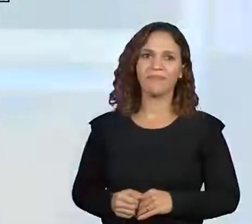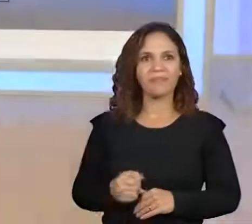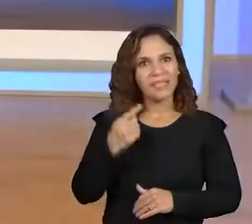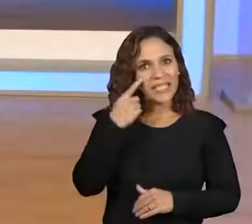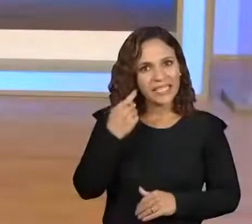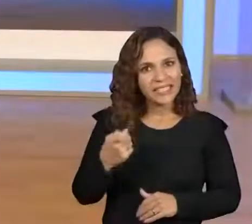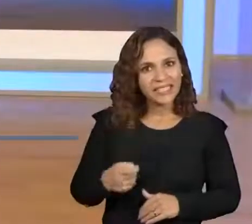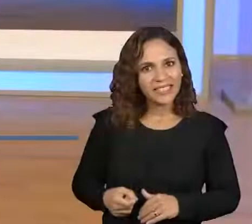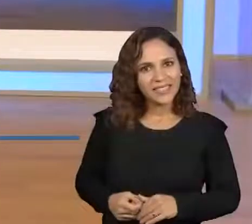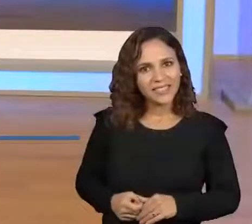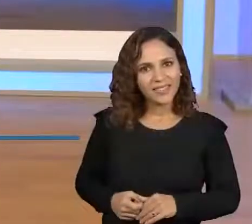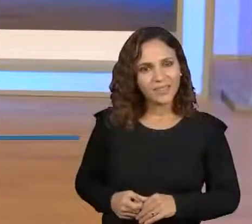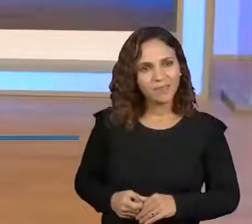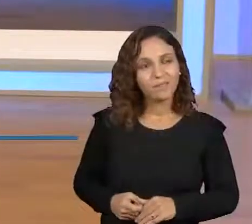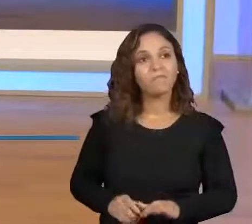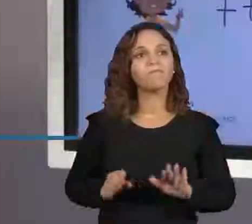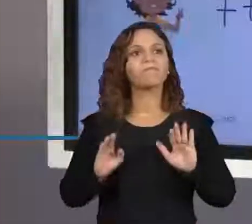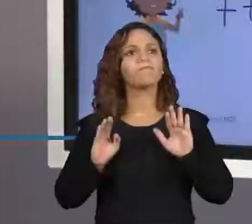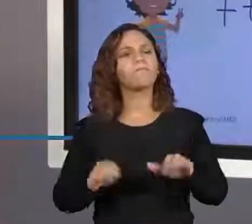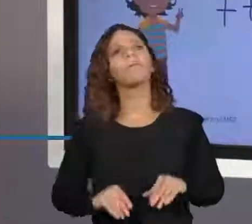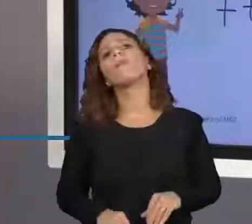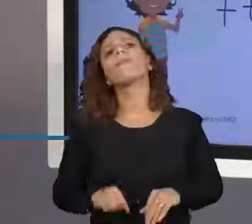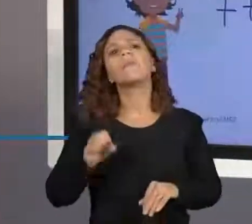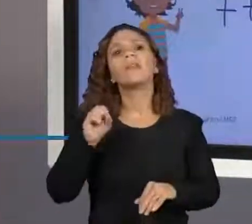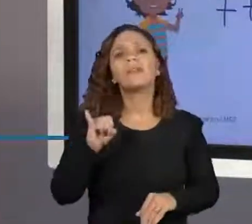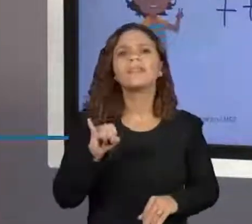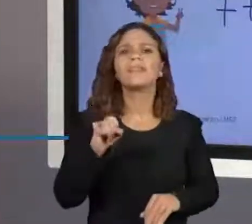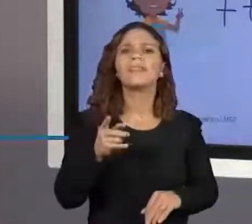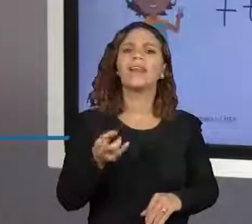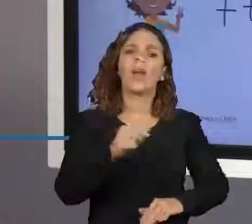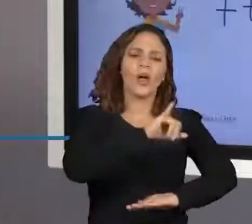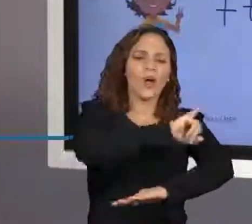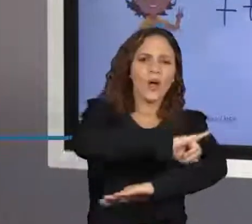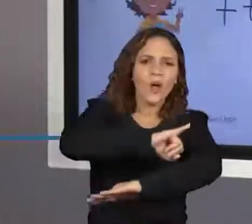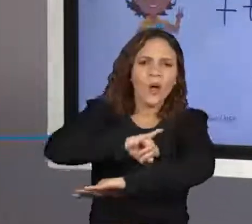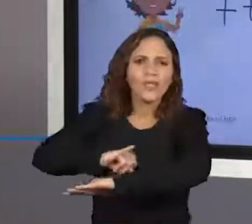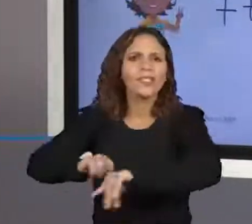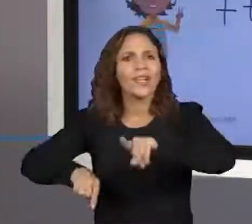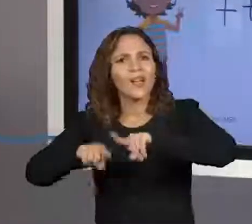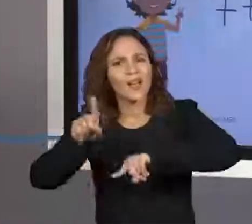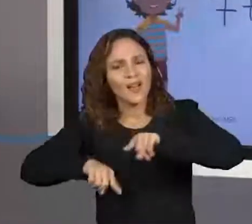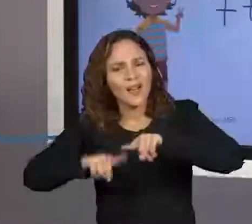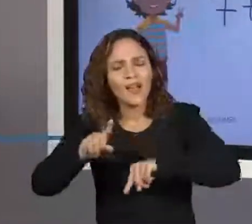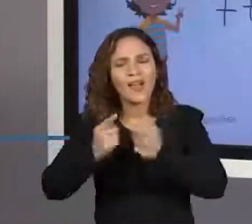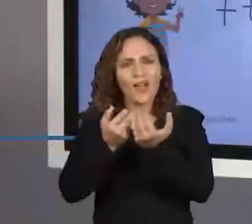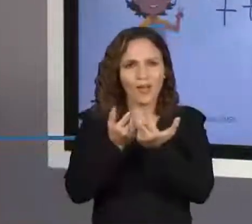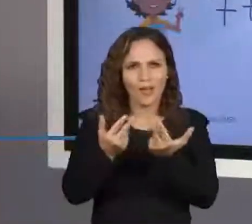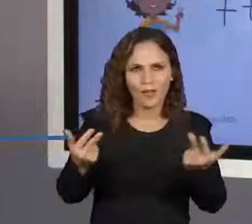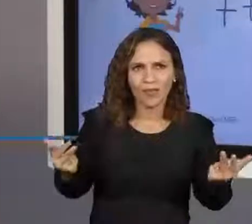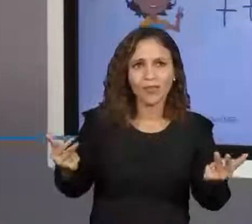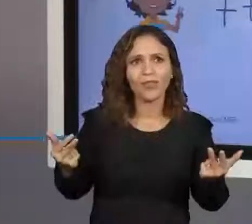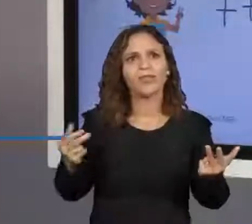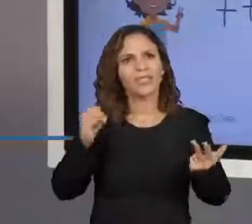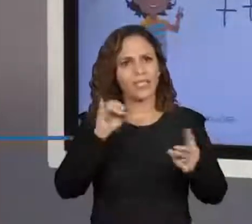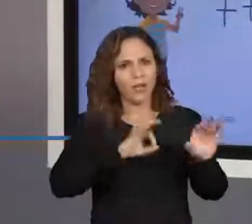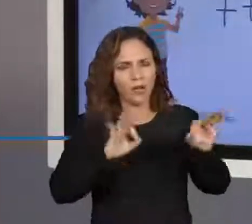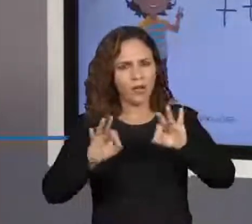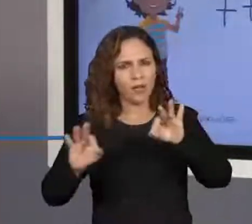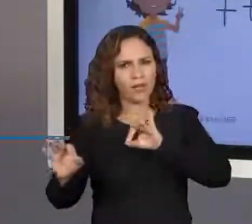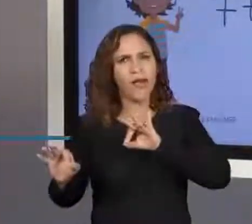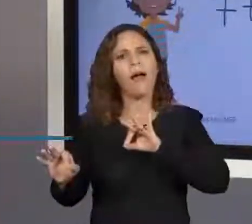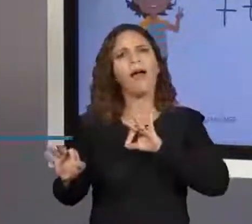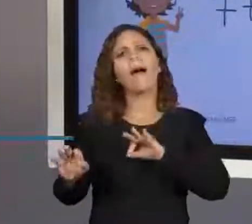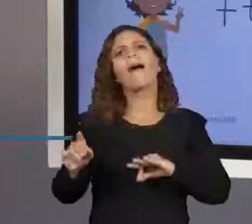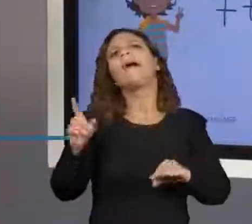Interessante, né? E quando a gente organiza uma coleção de objetos, geralmente a gente procura deixar